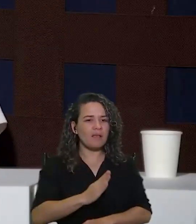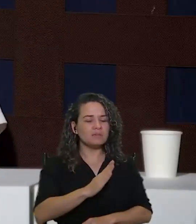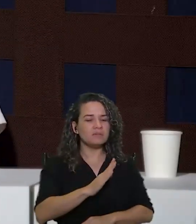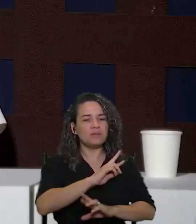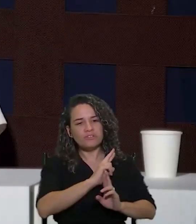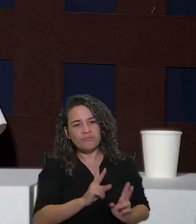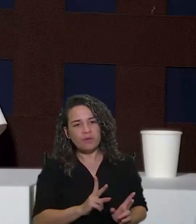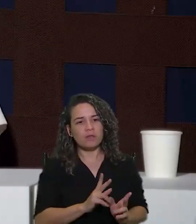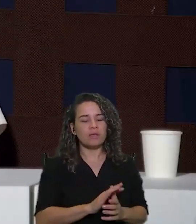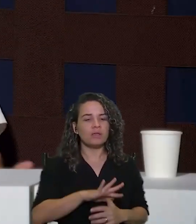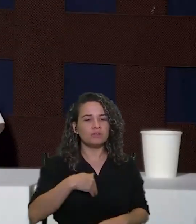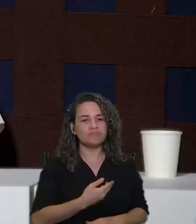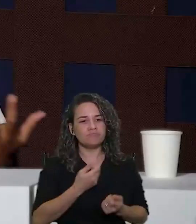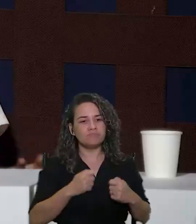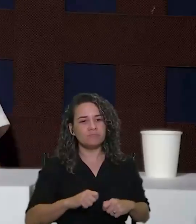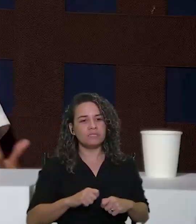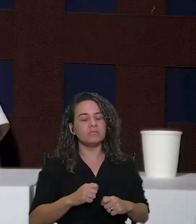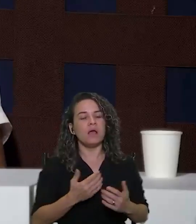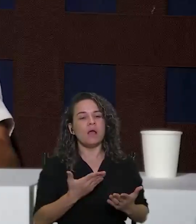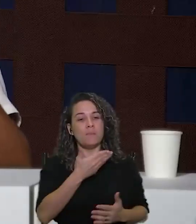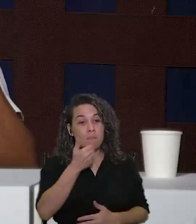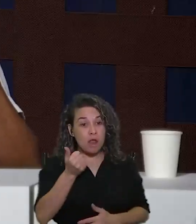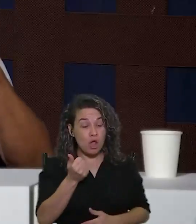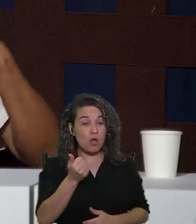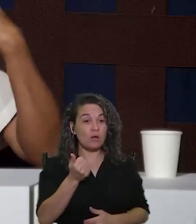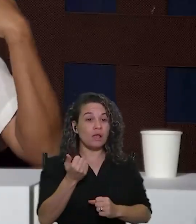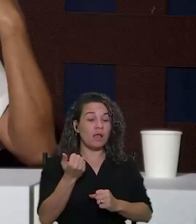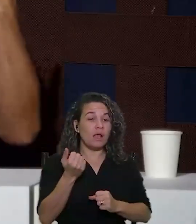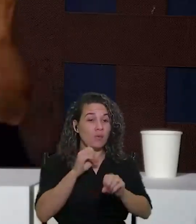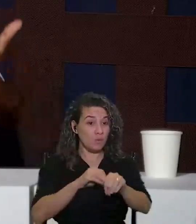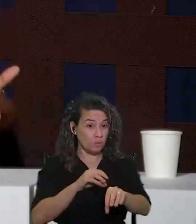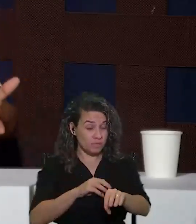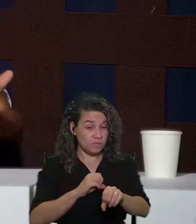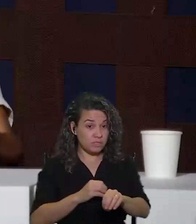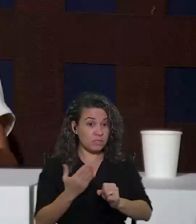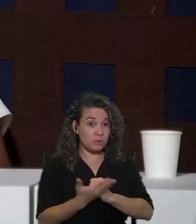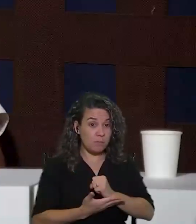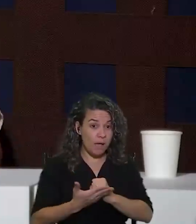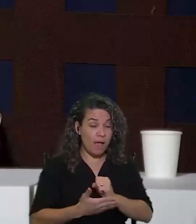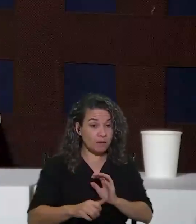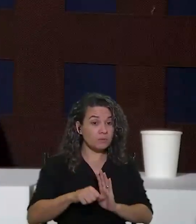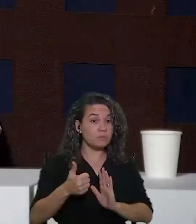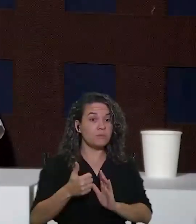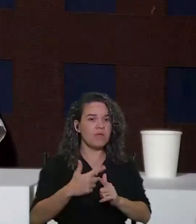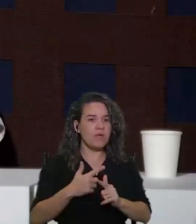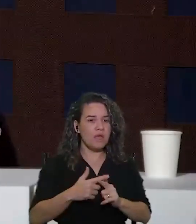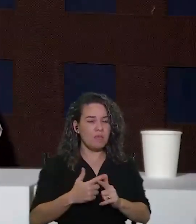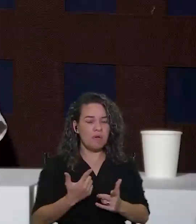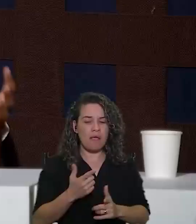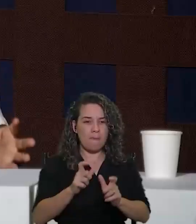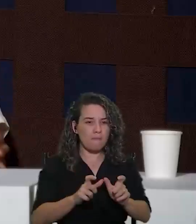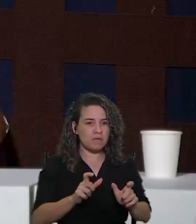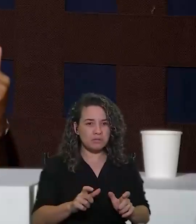tudo, melhorar o ensino básico, e aí a gente vai colocar gente despreparada na universidade, né? Enfim, toda